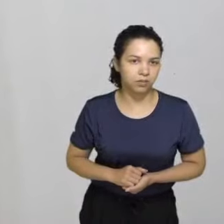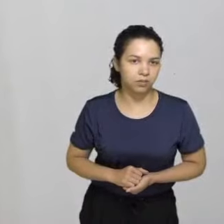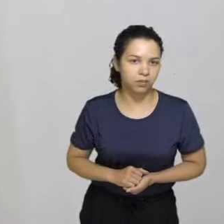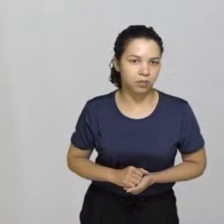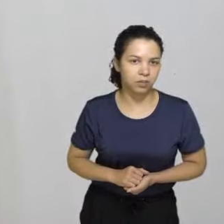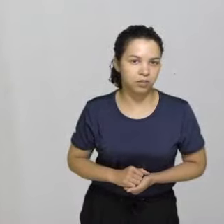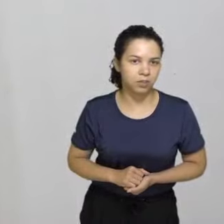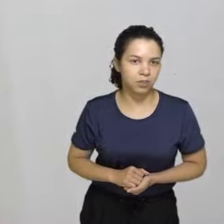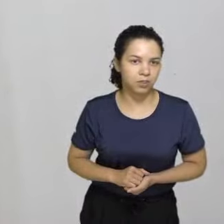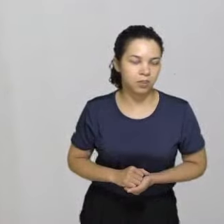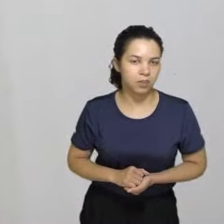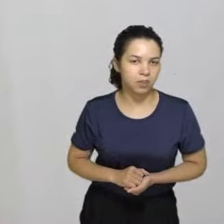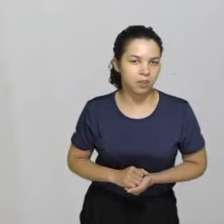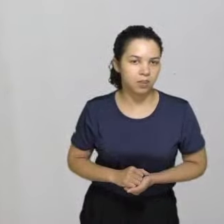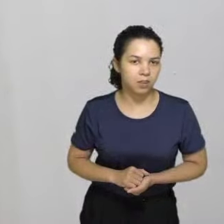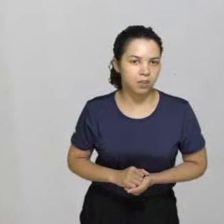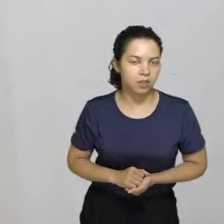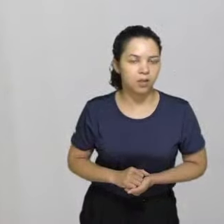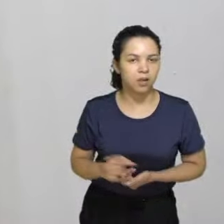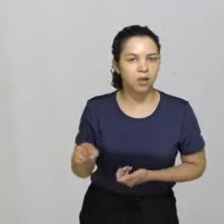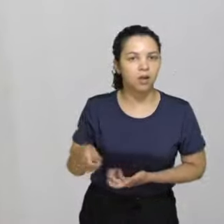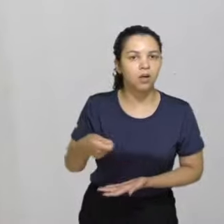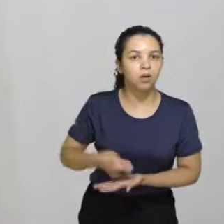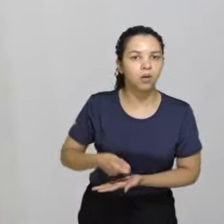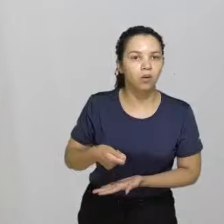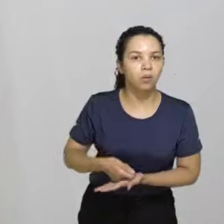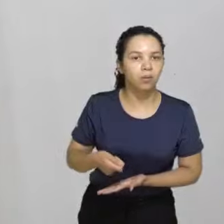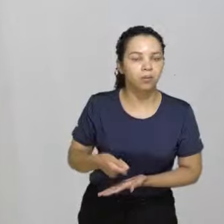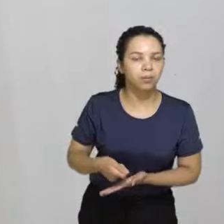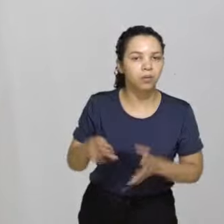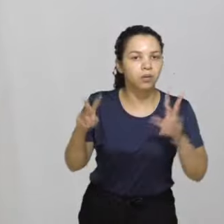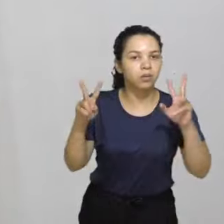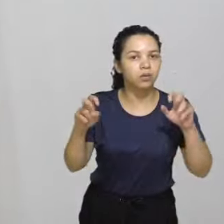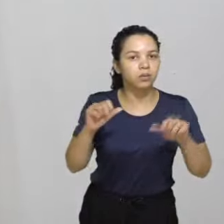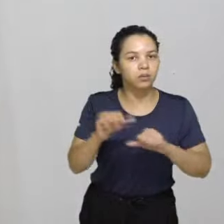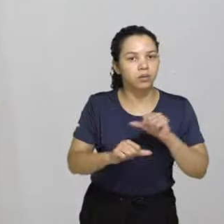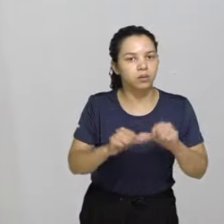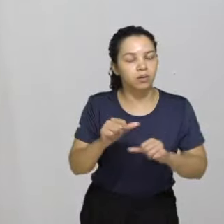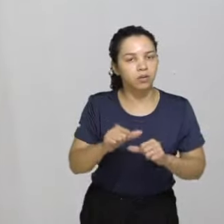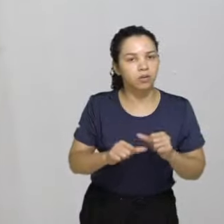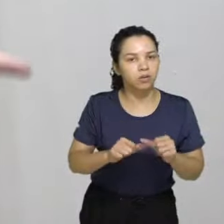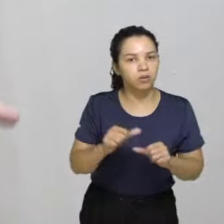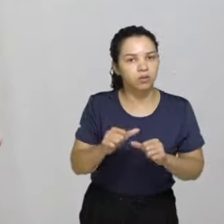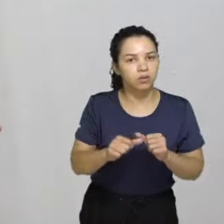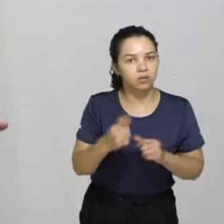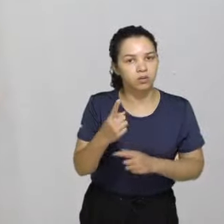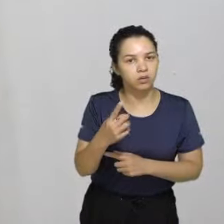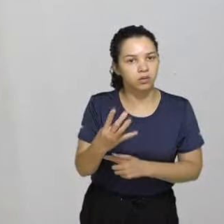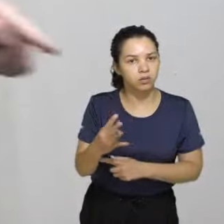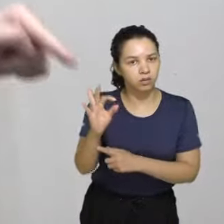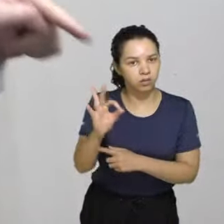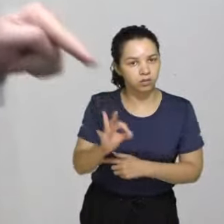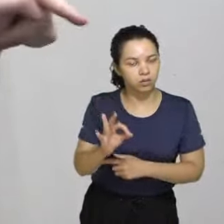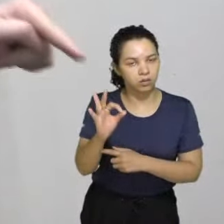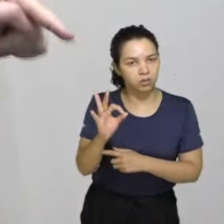E ela nos cobrou sobre a revogação dos 14% que foi